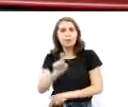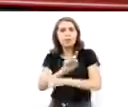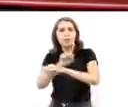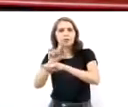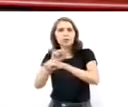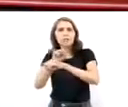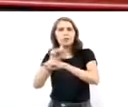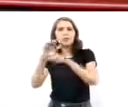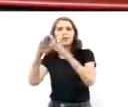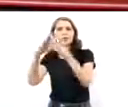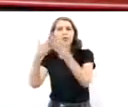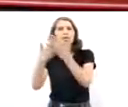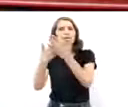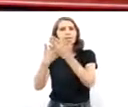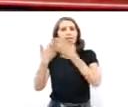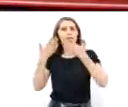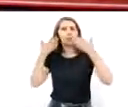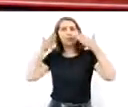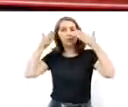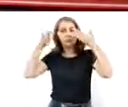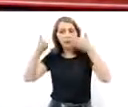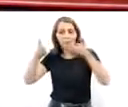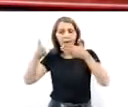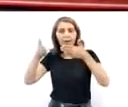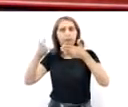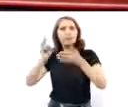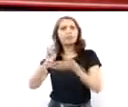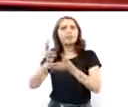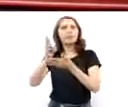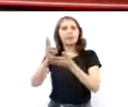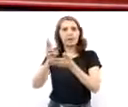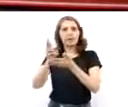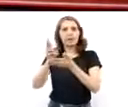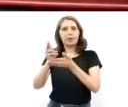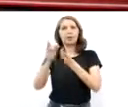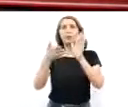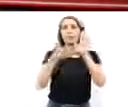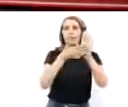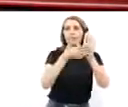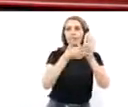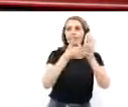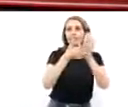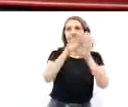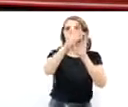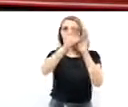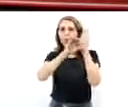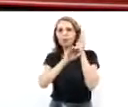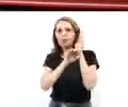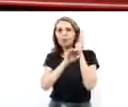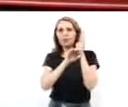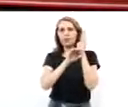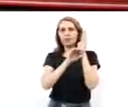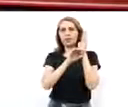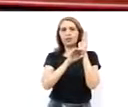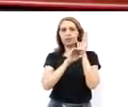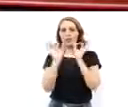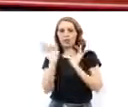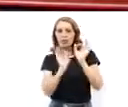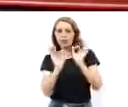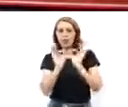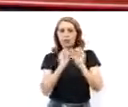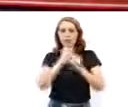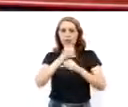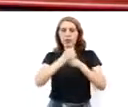escolares. Nós focamos na nossa proposta curricular de Caxias, elaborada em